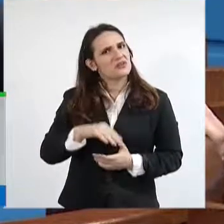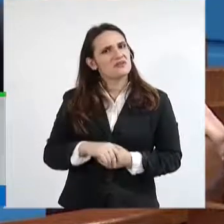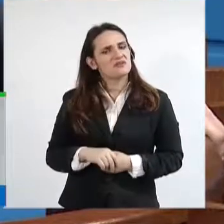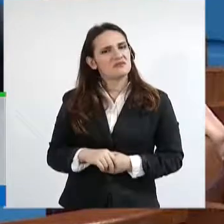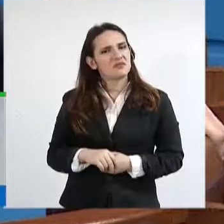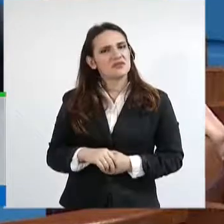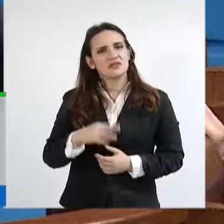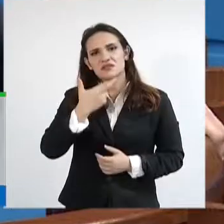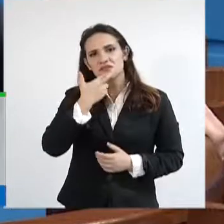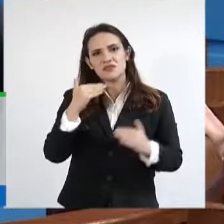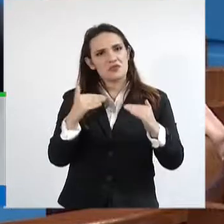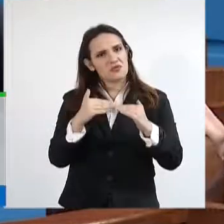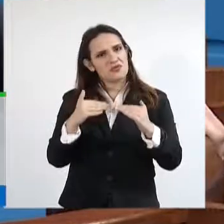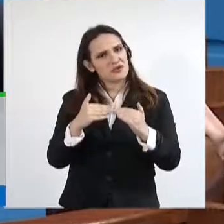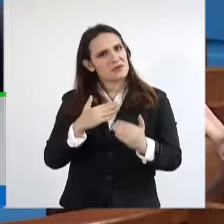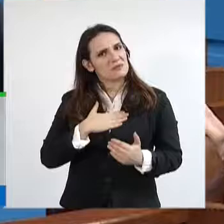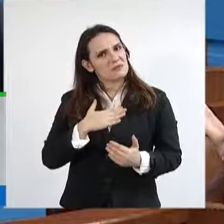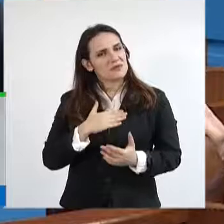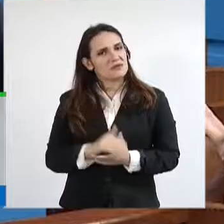com o meu pronunciamento.